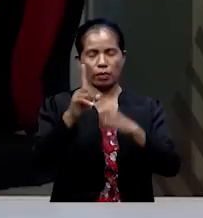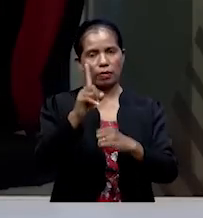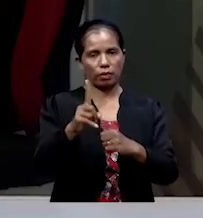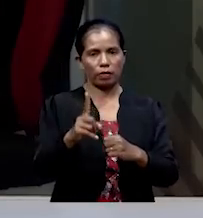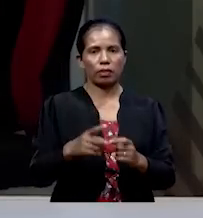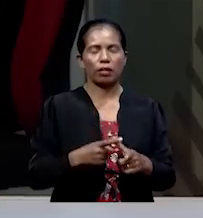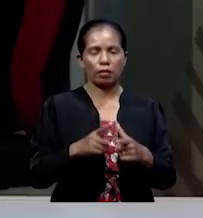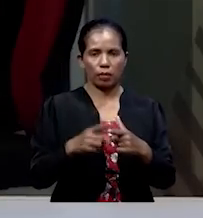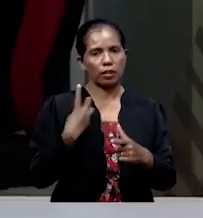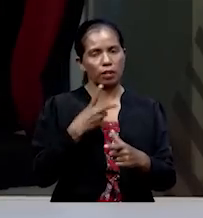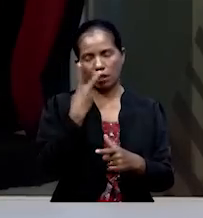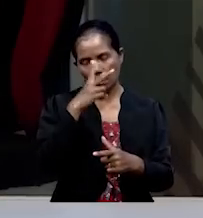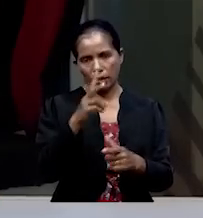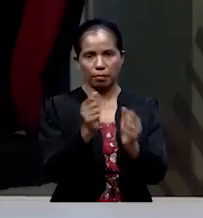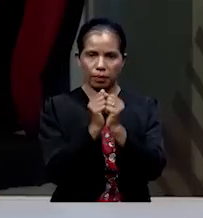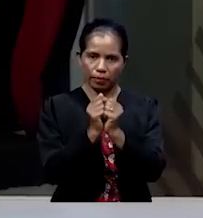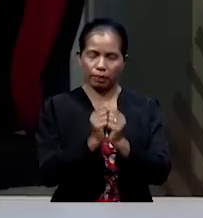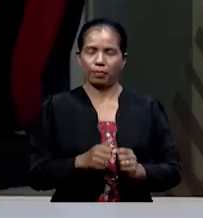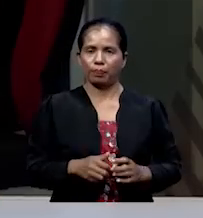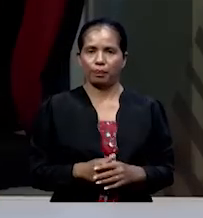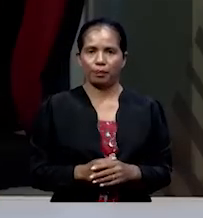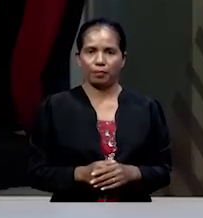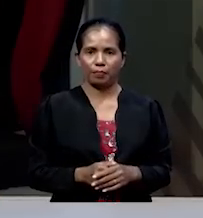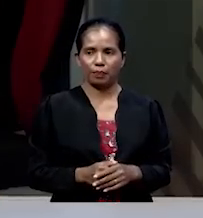irmai, ita assiste a motok.